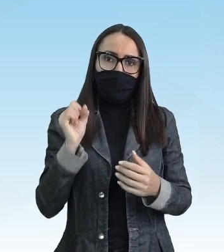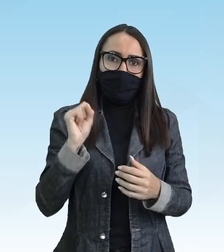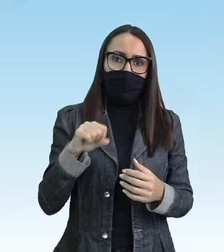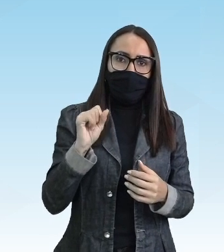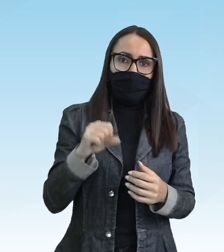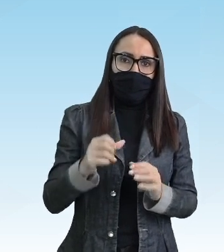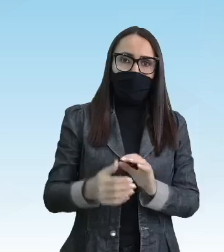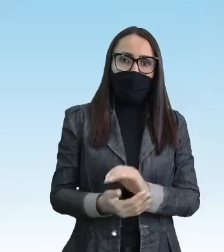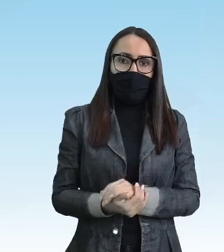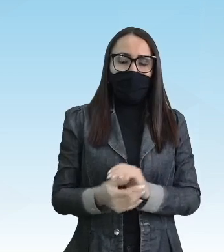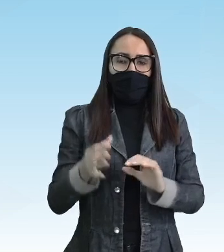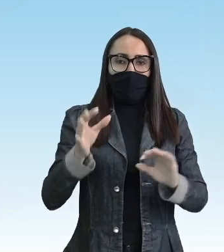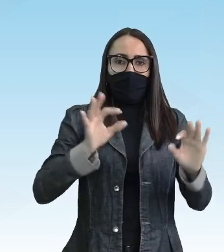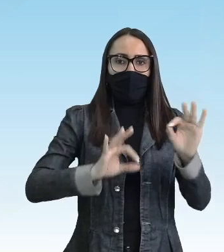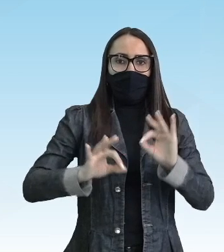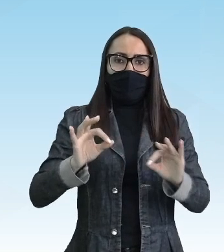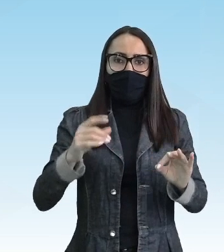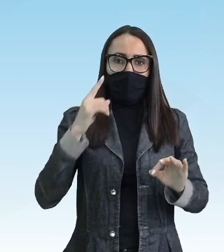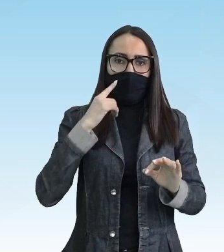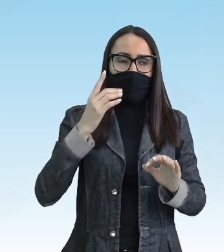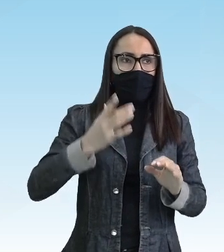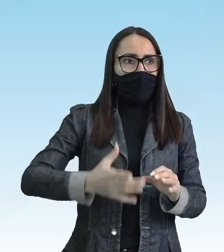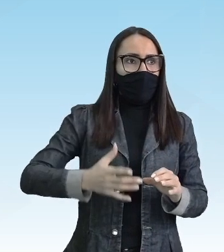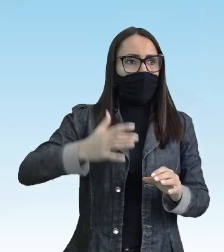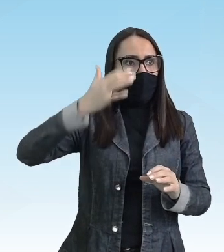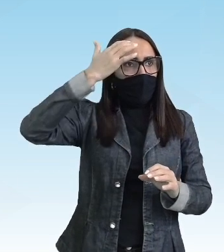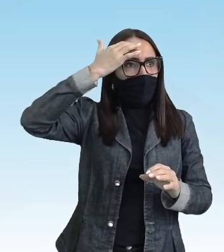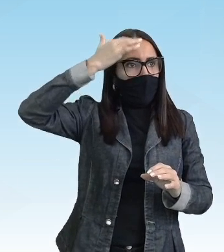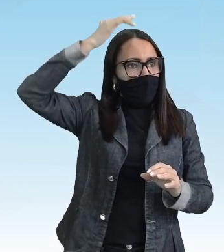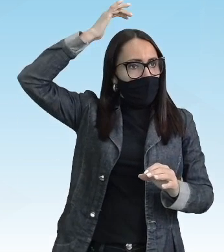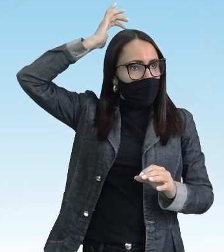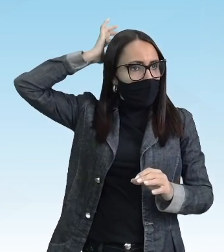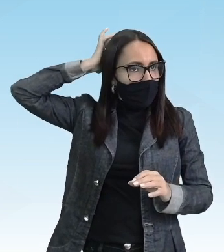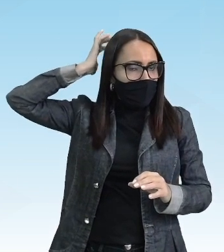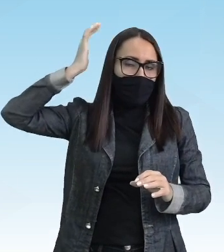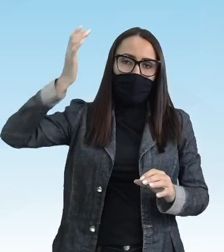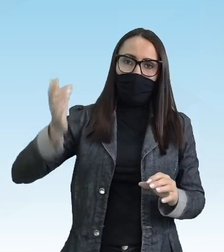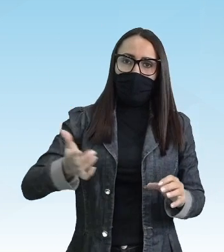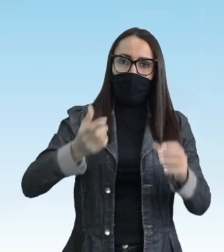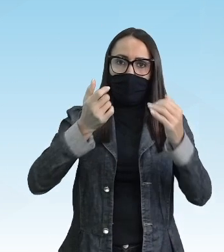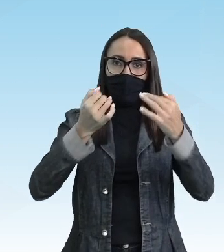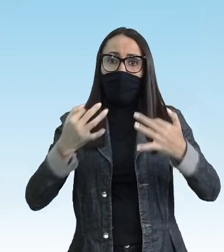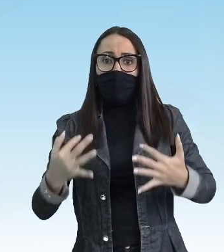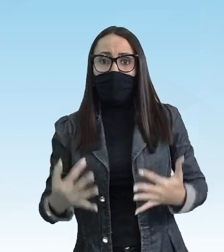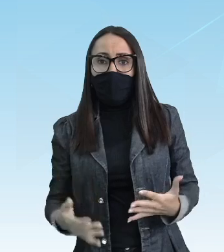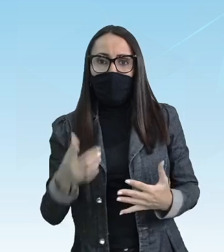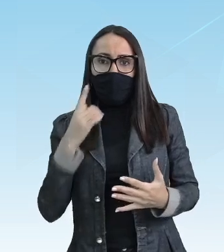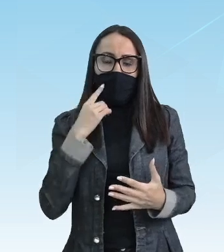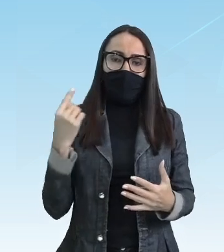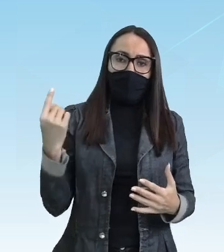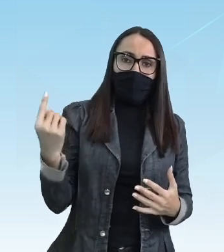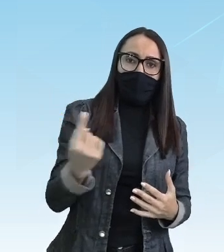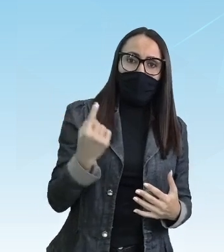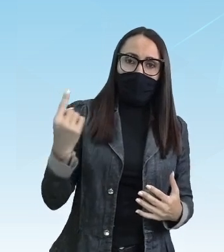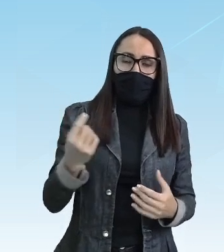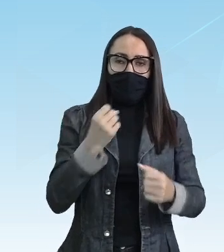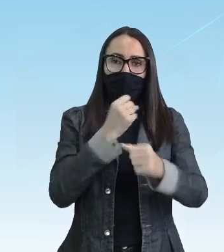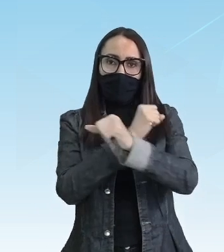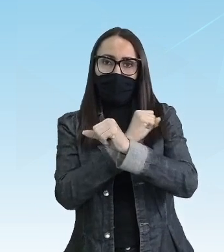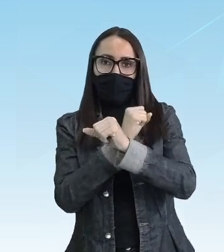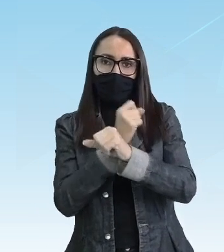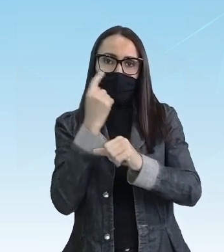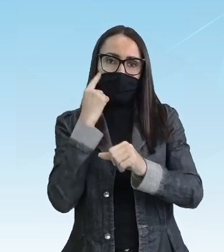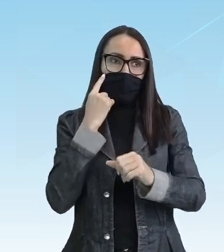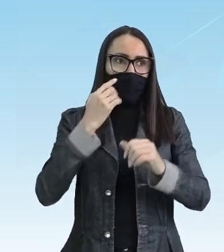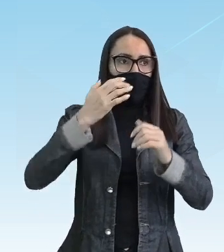que formam o nosso crânio. E aí vale salientar que o único osso móvel da nossa